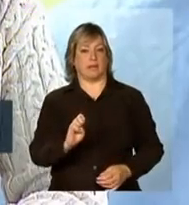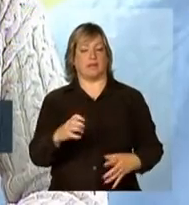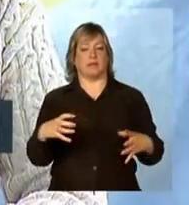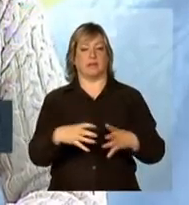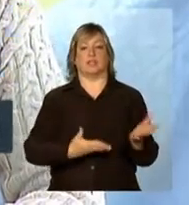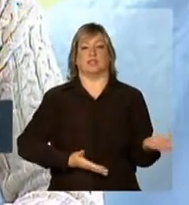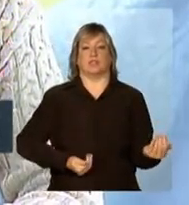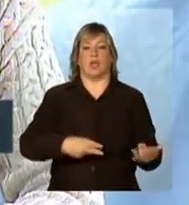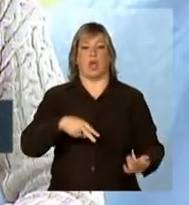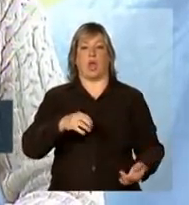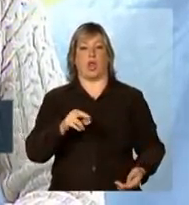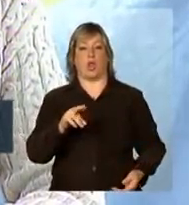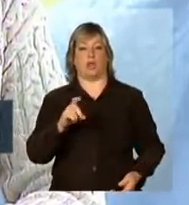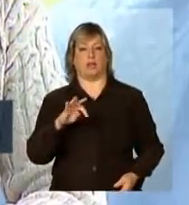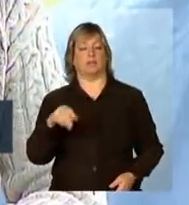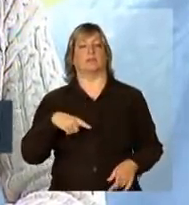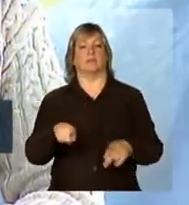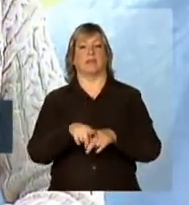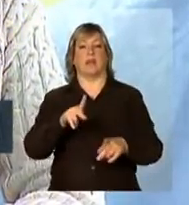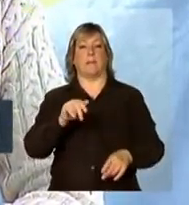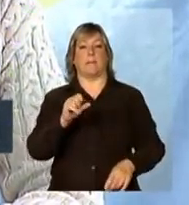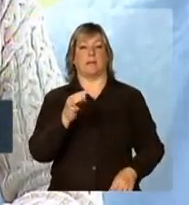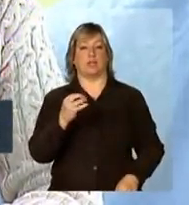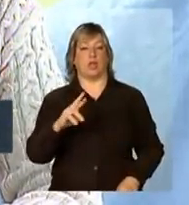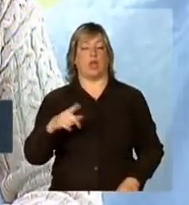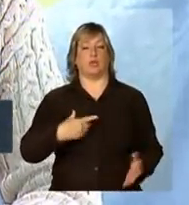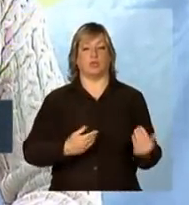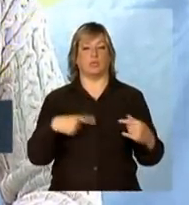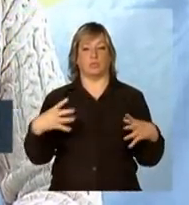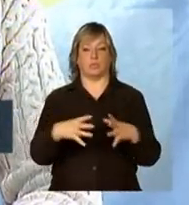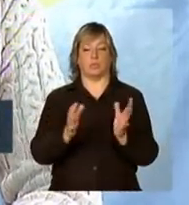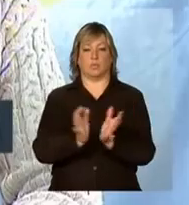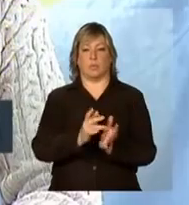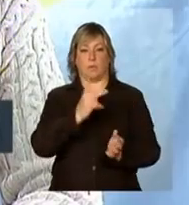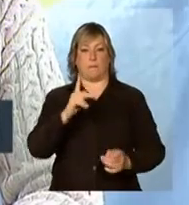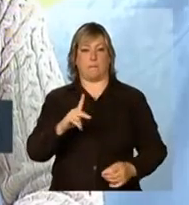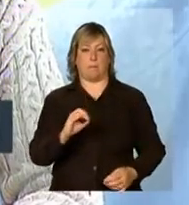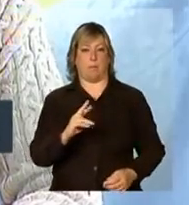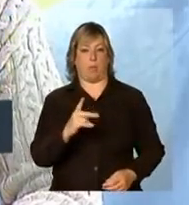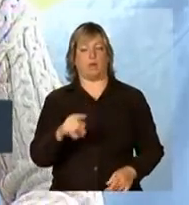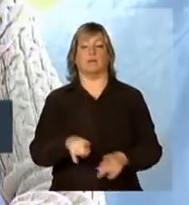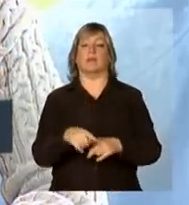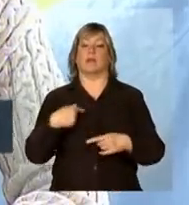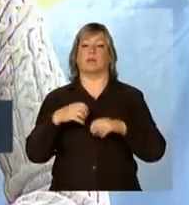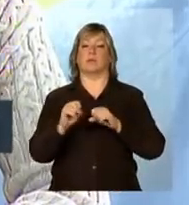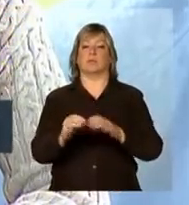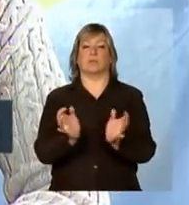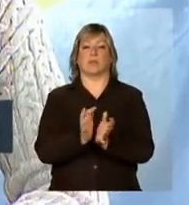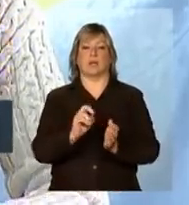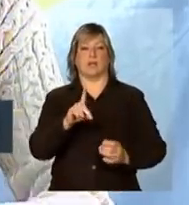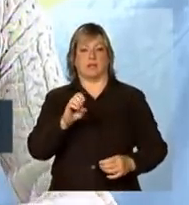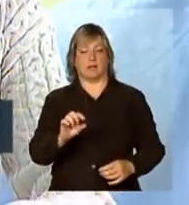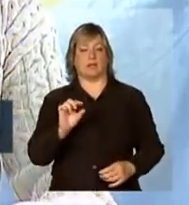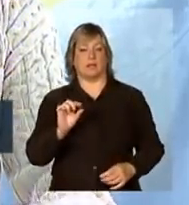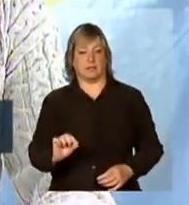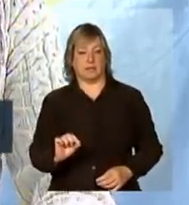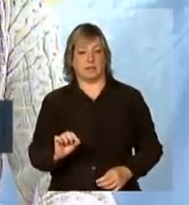rede de Jovens Nordeste da Pastoral da Juventude do Meio Popular e também sou educadora da rede de educação